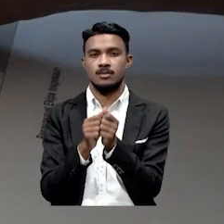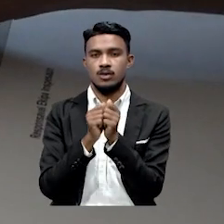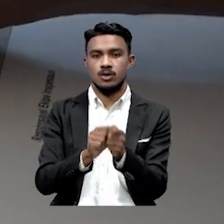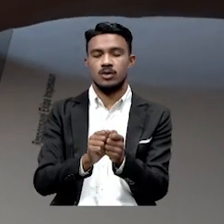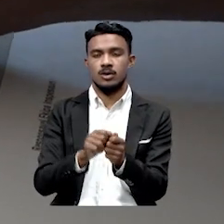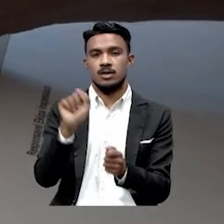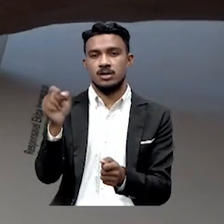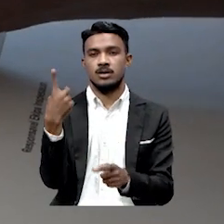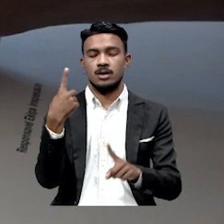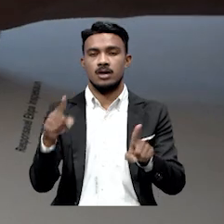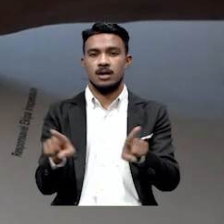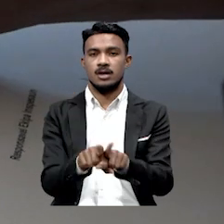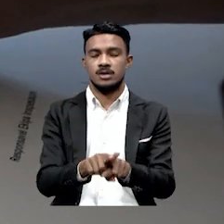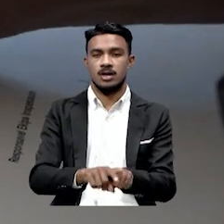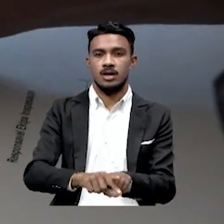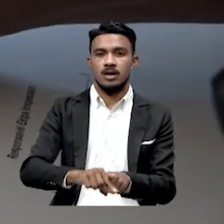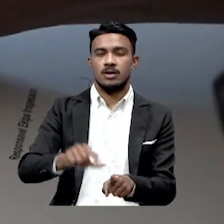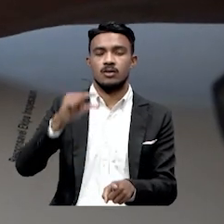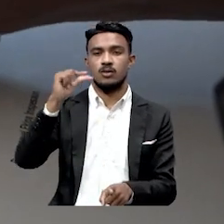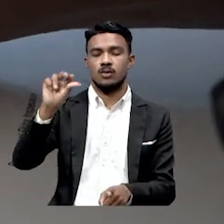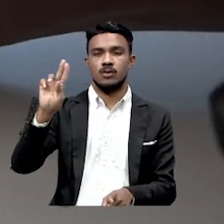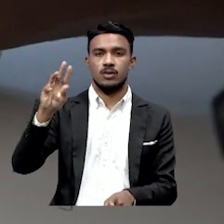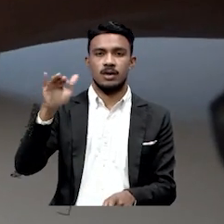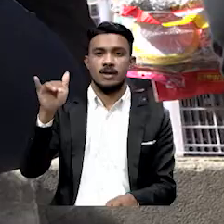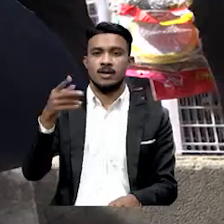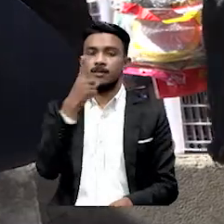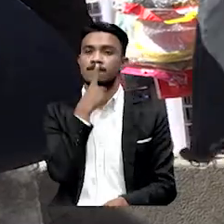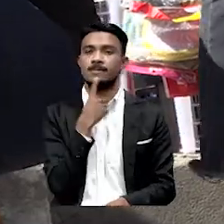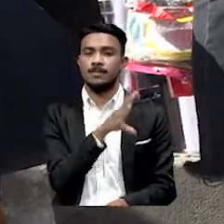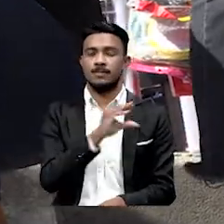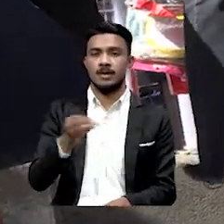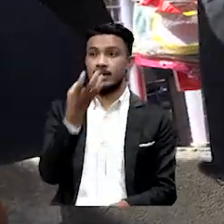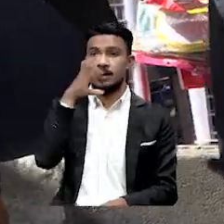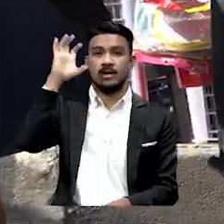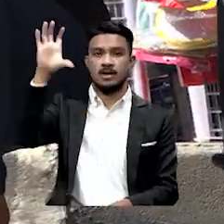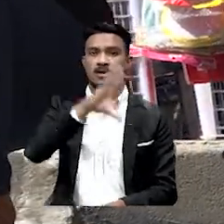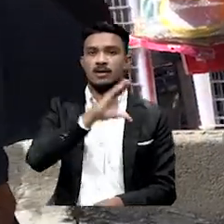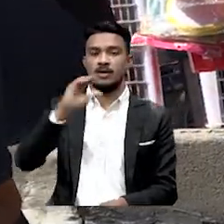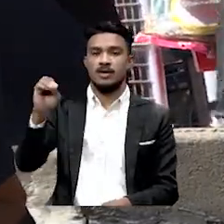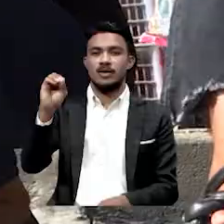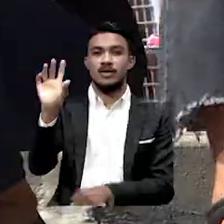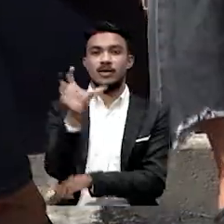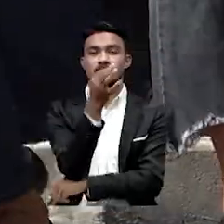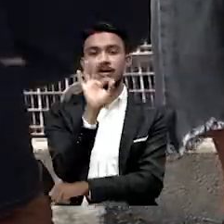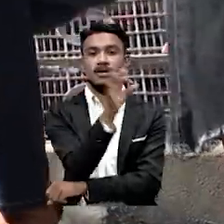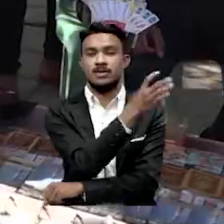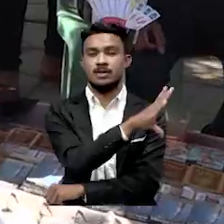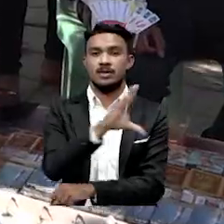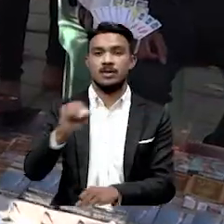resing ida hanesang gudang garam surya 12, matahari, pohon sagu, LA,